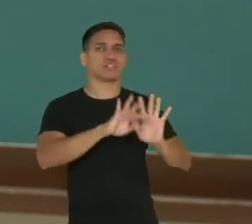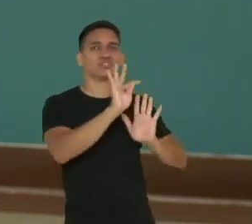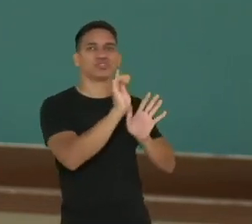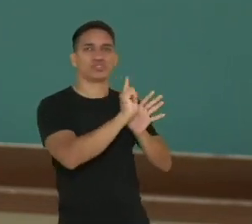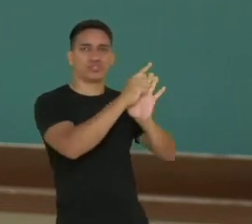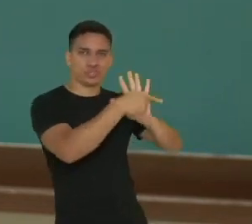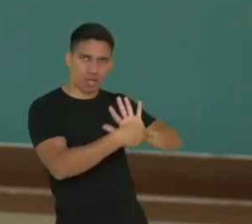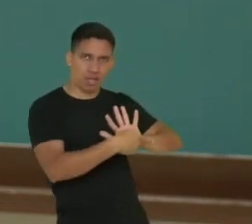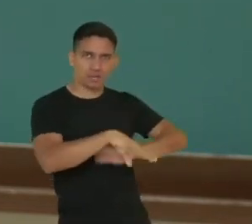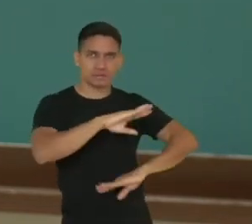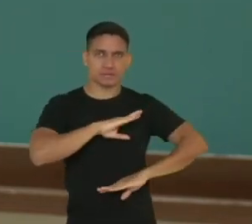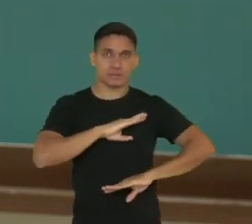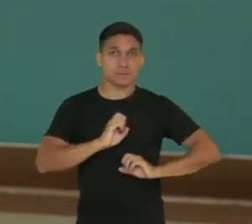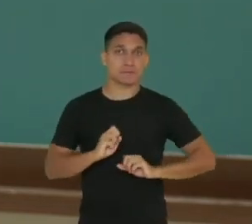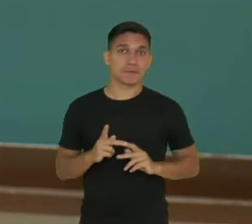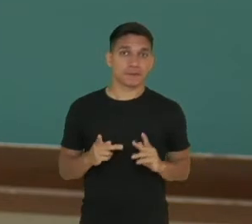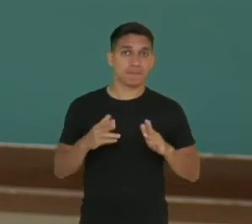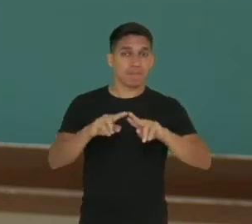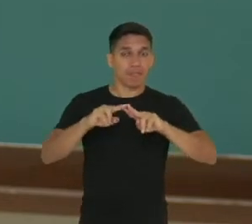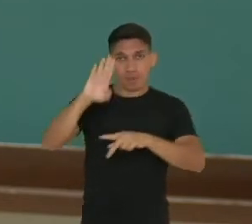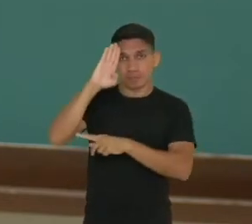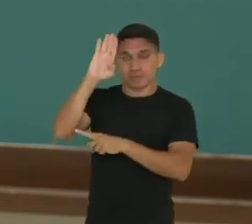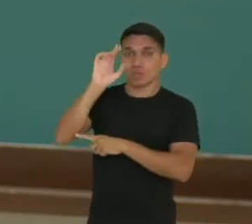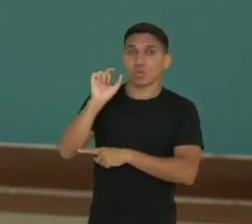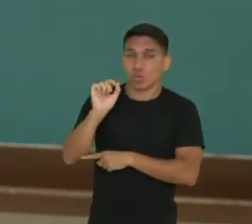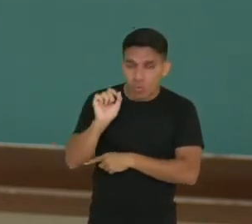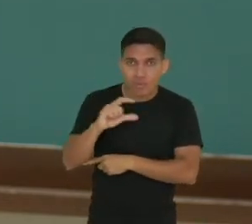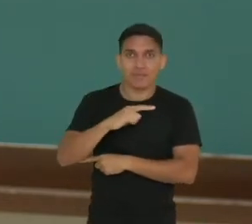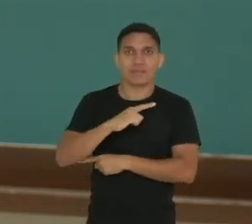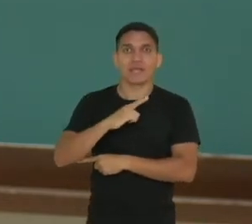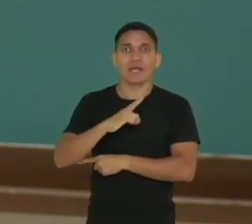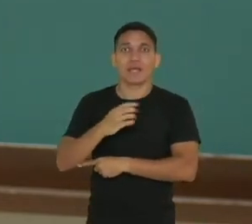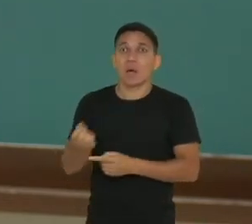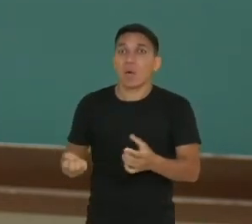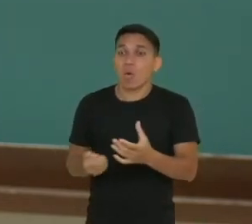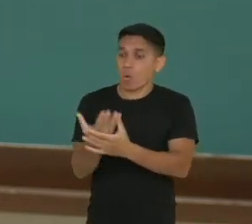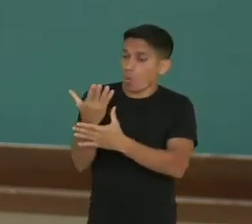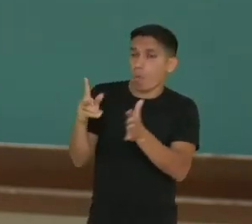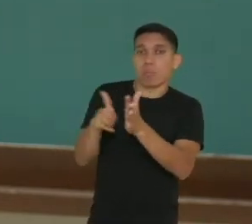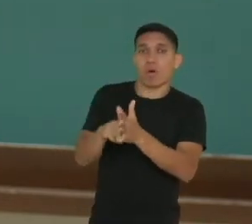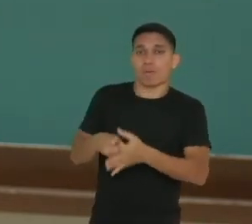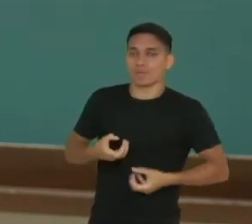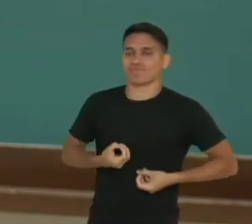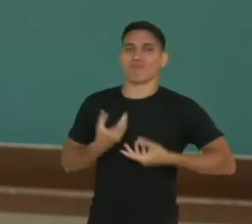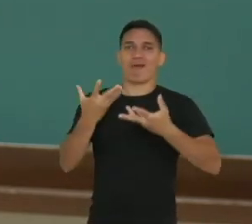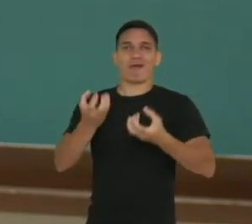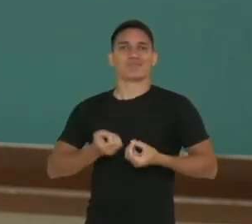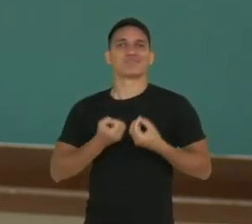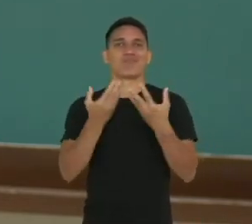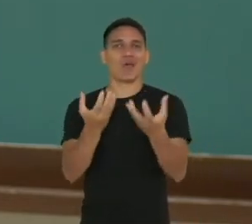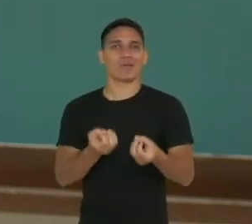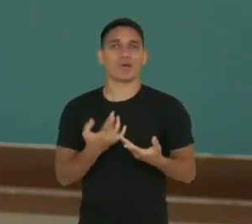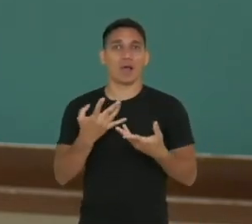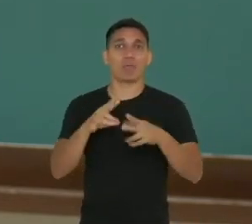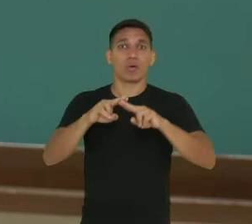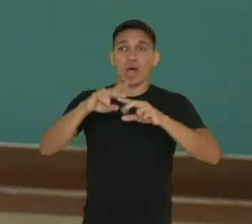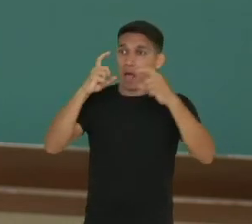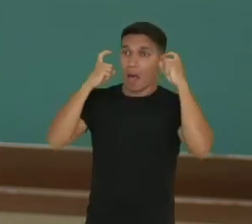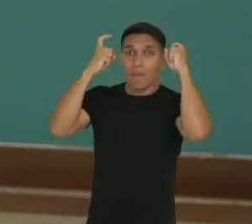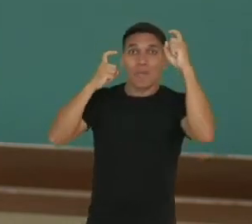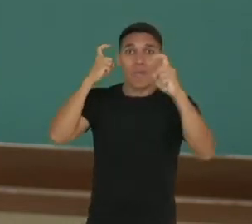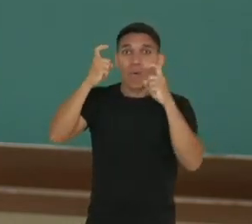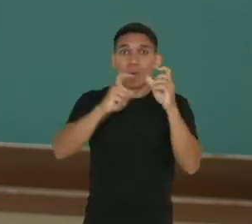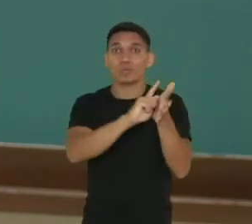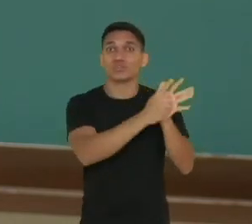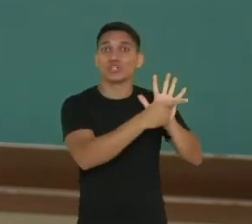causo, beleza? Principalmente porque é um texto que ele surge do oral. Então, a preocupação do gênero é contar a